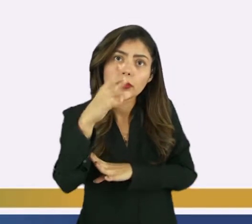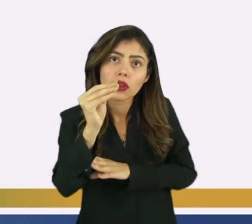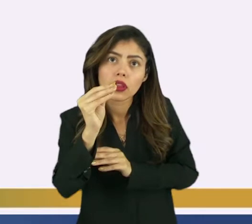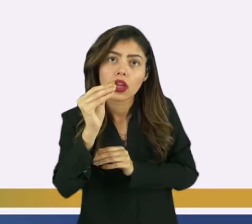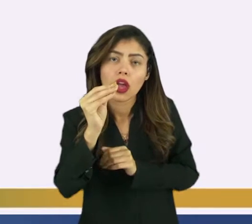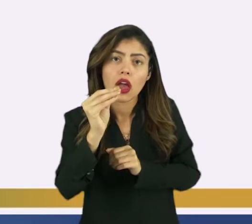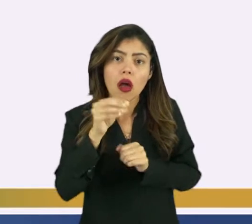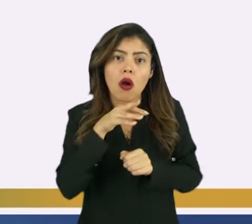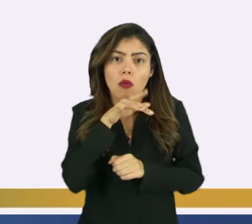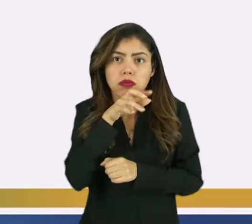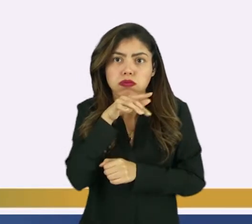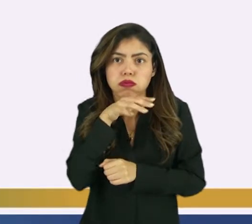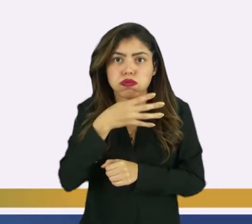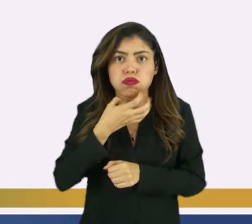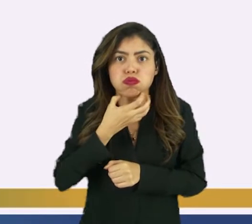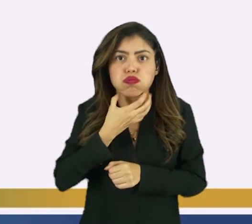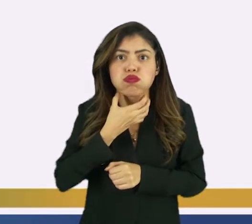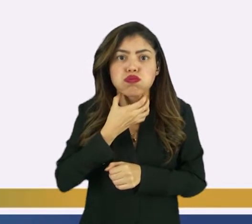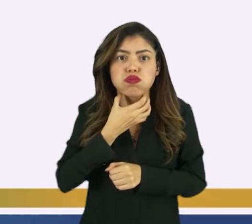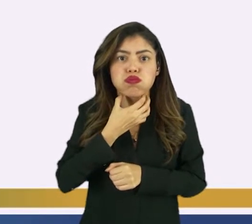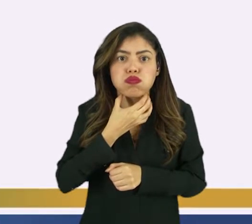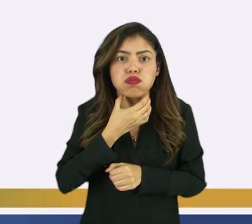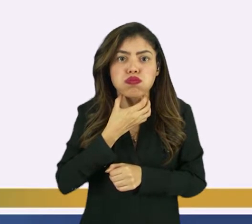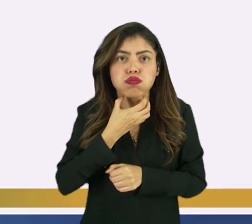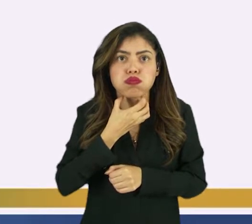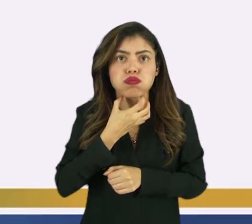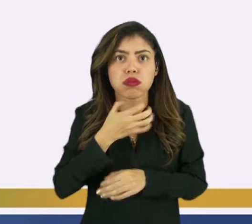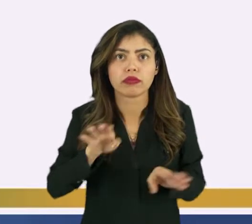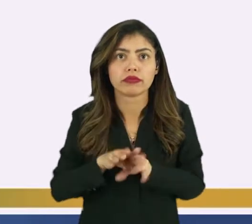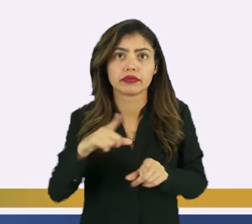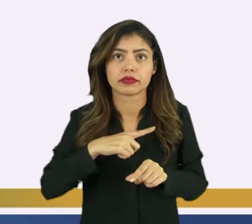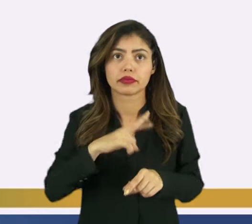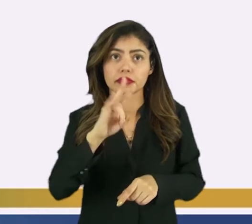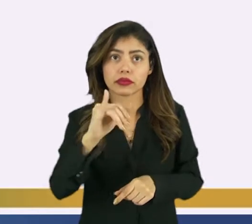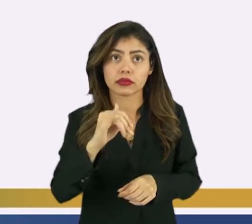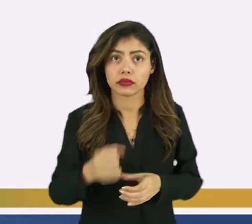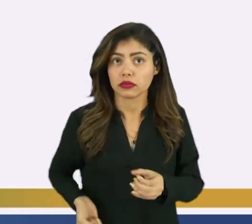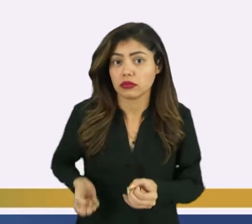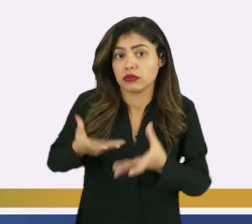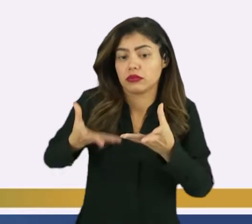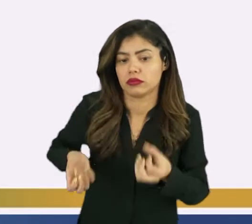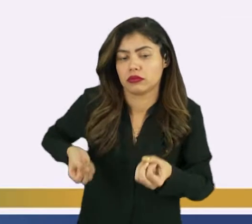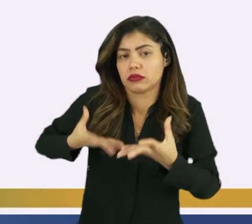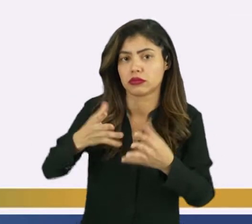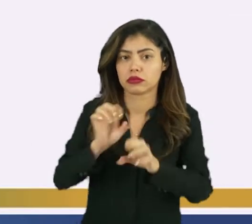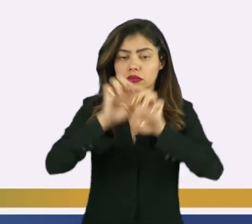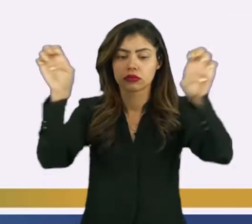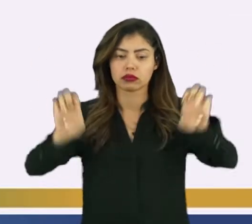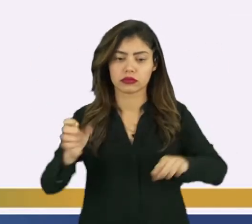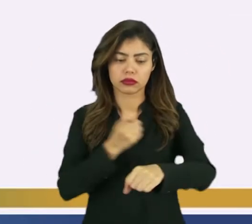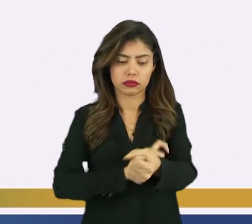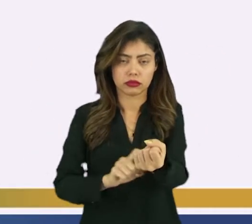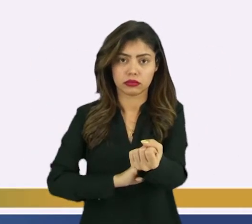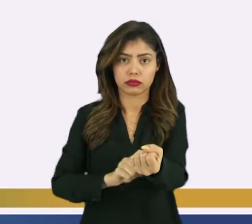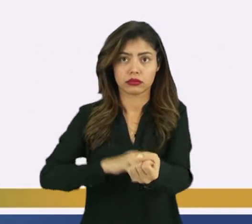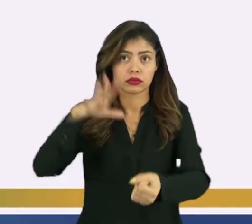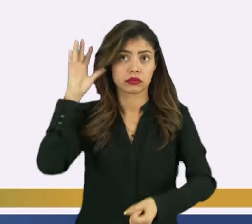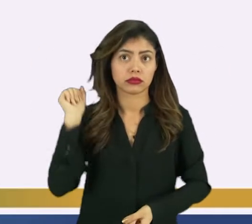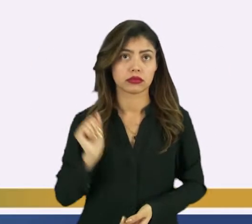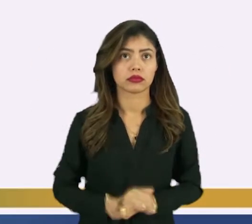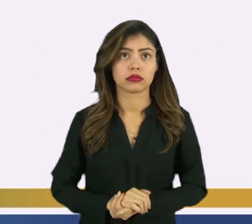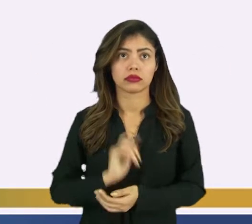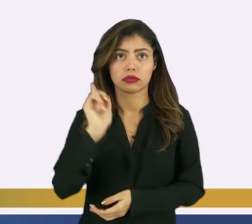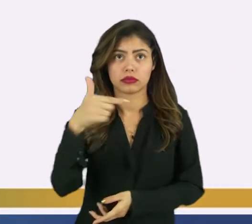uma membrana que vai vibrar de acordo com o som e vai fazer com que ele tenha estímulos aí para as estruturas nervosas do